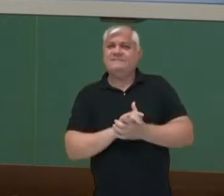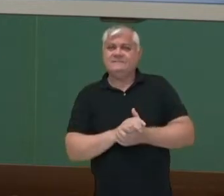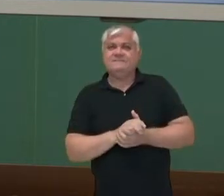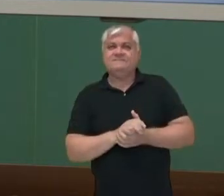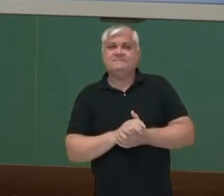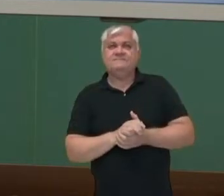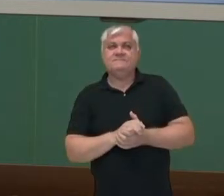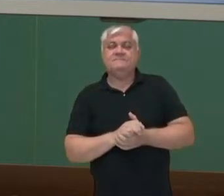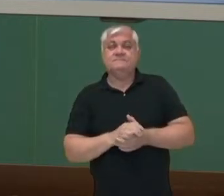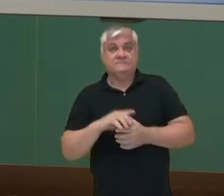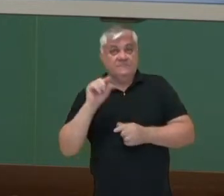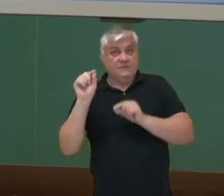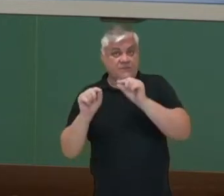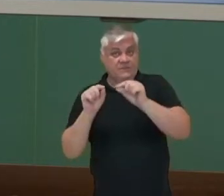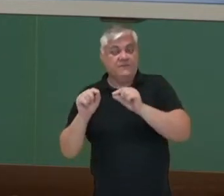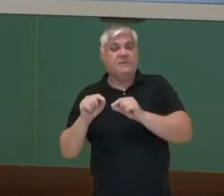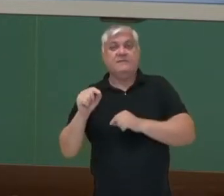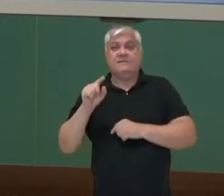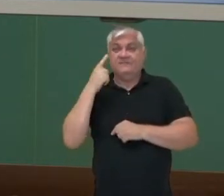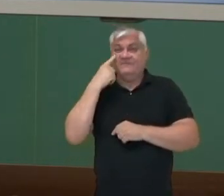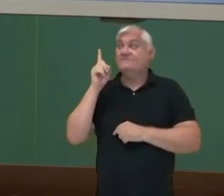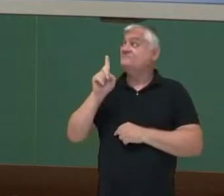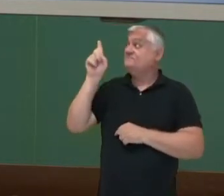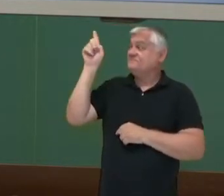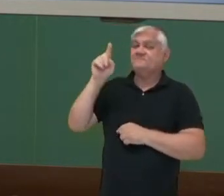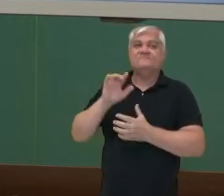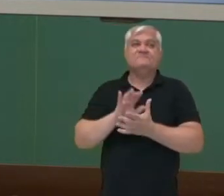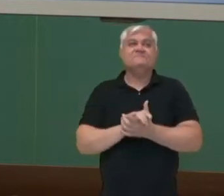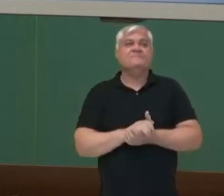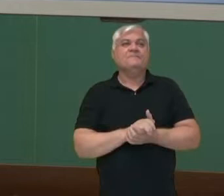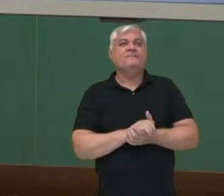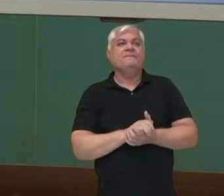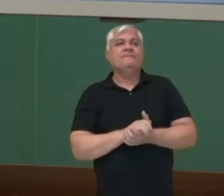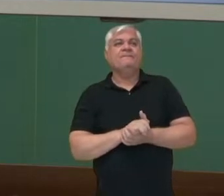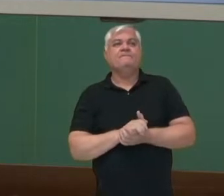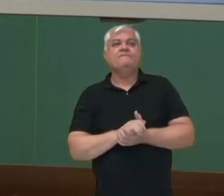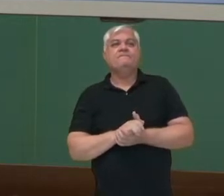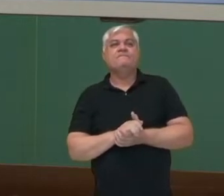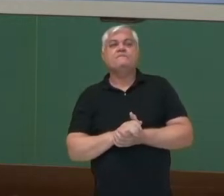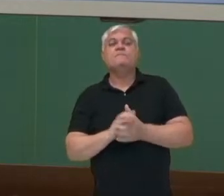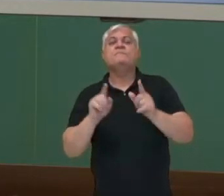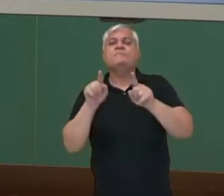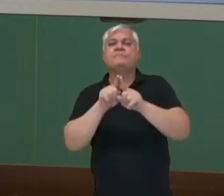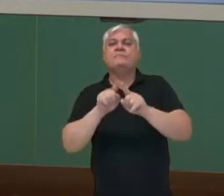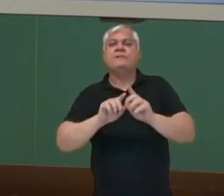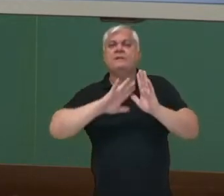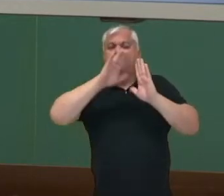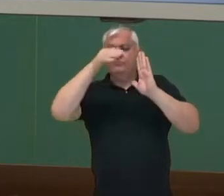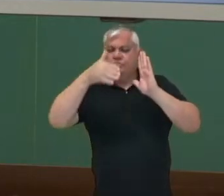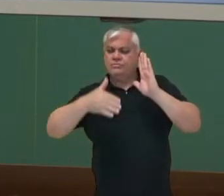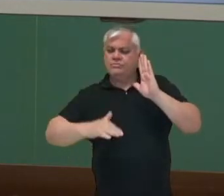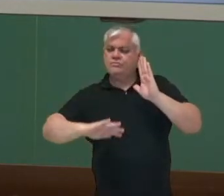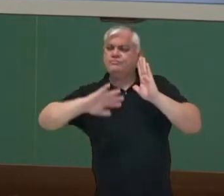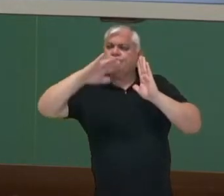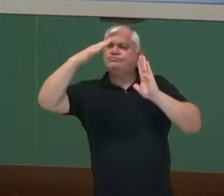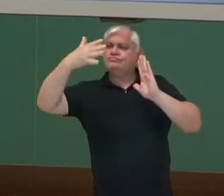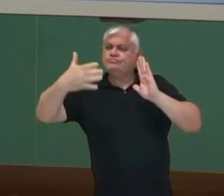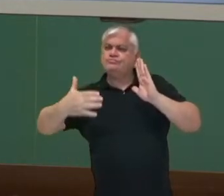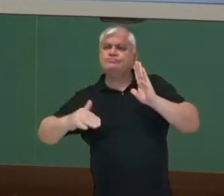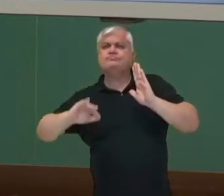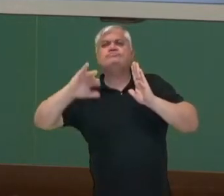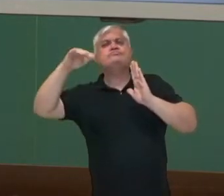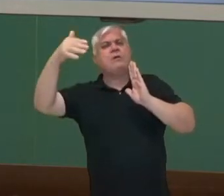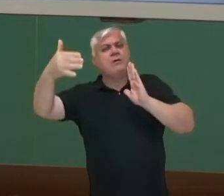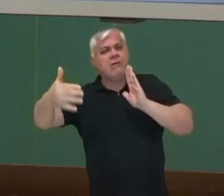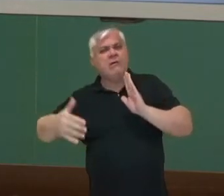Como a gente vê aqui no próprio mapa essa informação, né? O domínio de mares e morros, que é essa região ali a